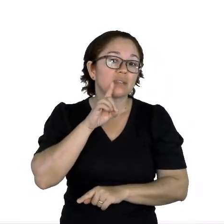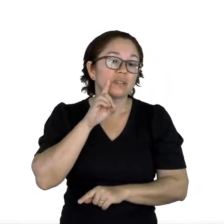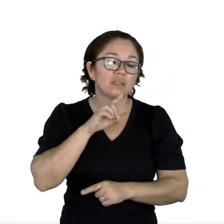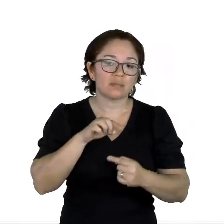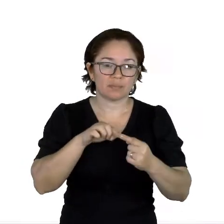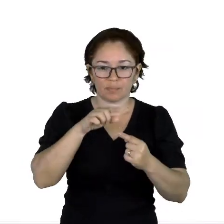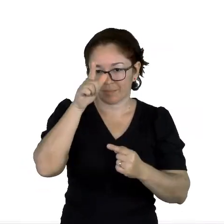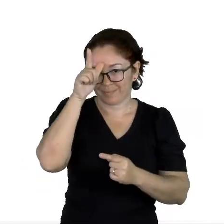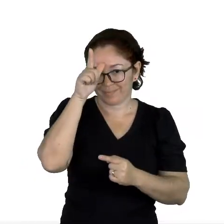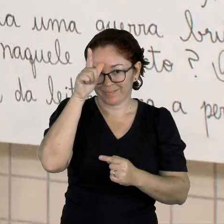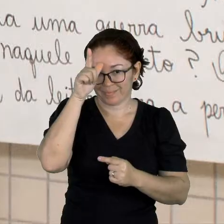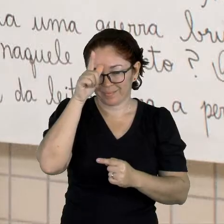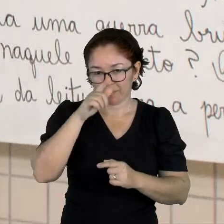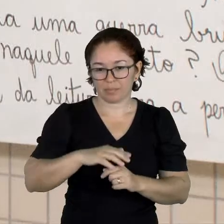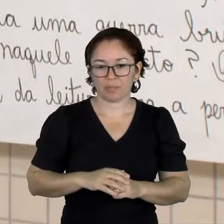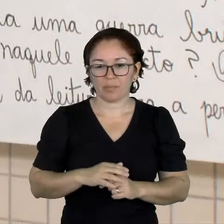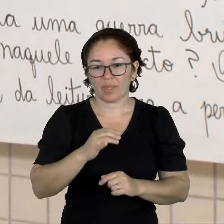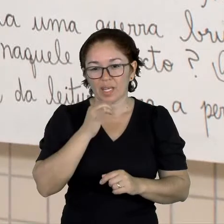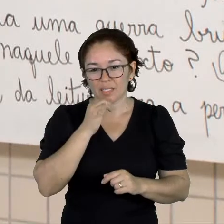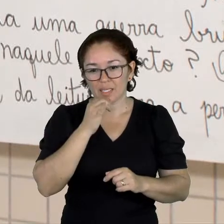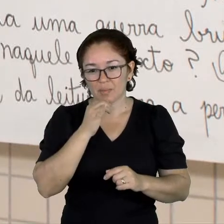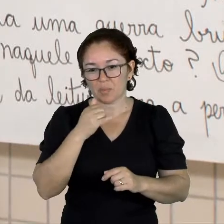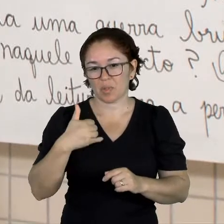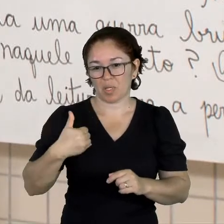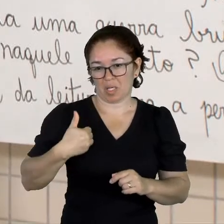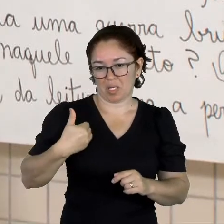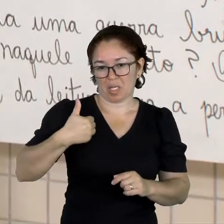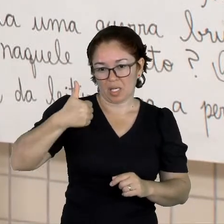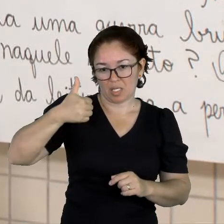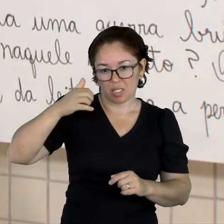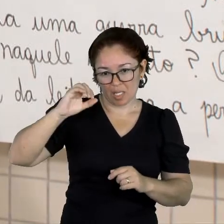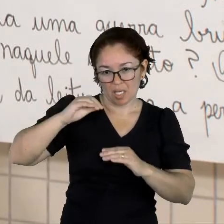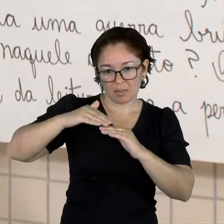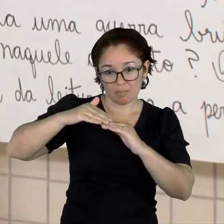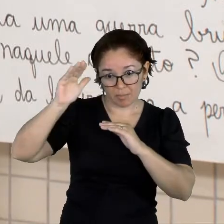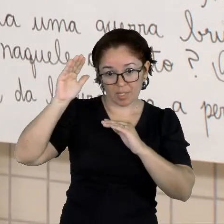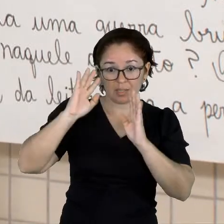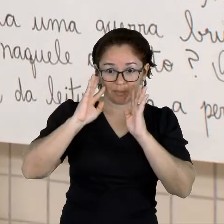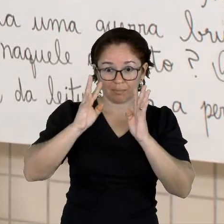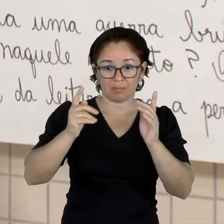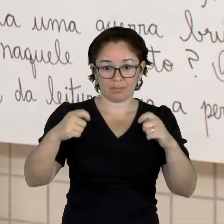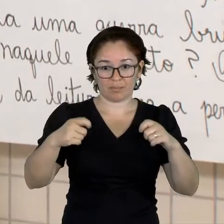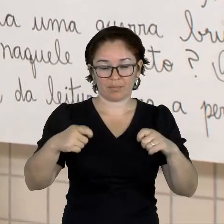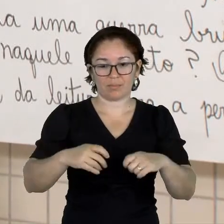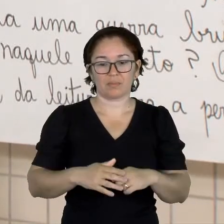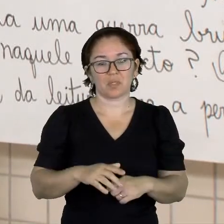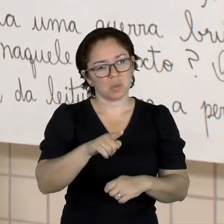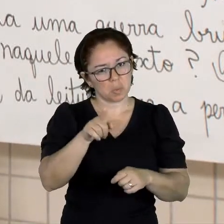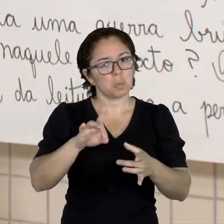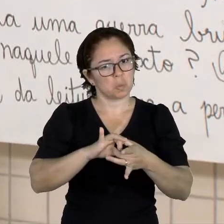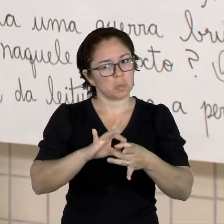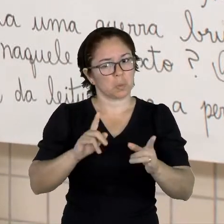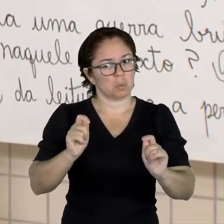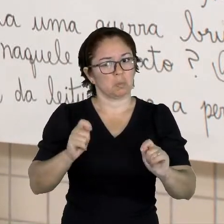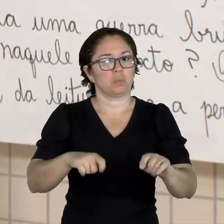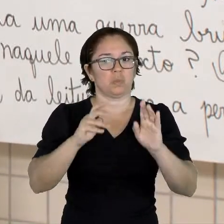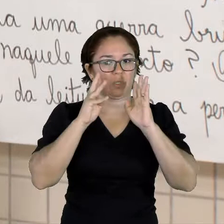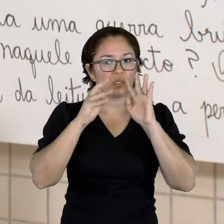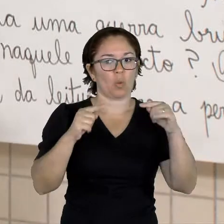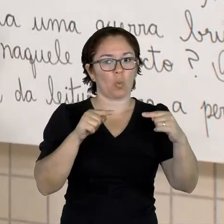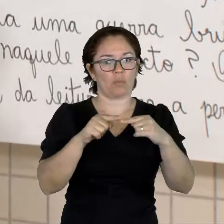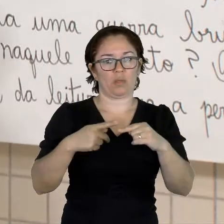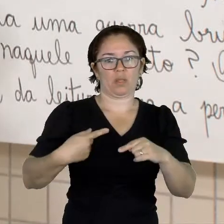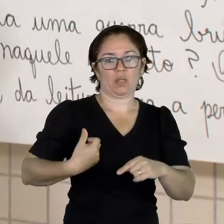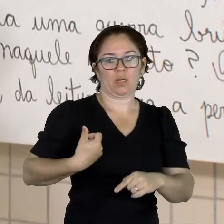do público é 10 anos. Então, vocês podem assistir, que está bem no nível, na idade de vocês. Então, a gente tem